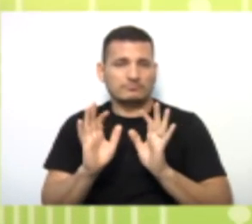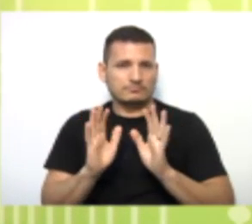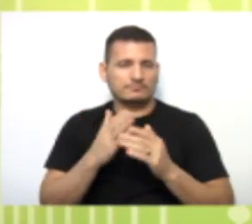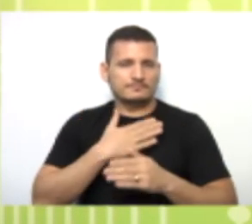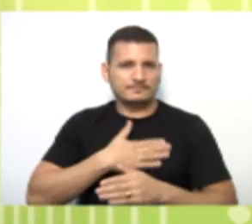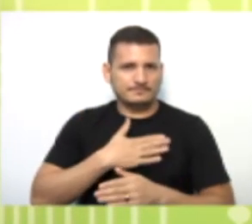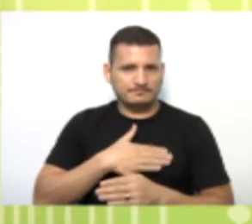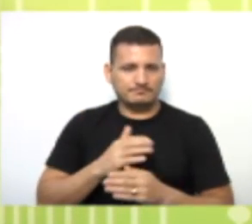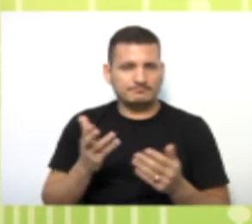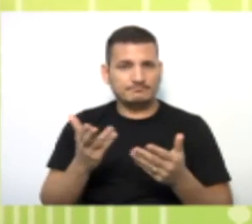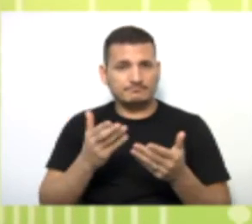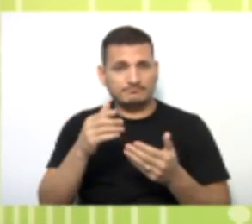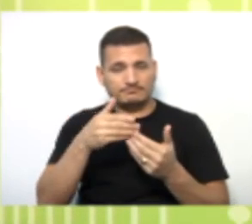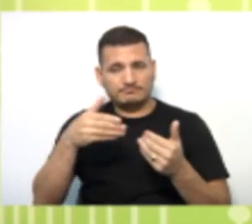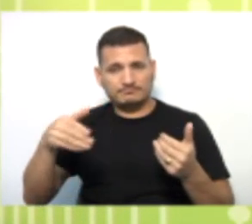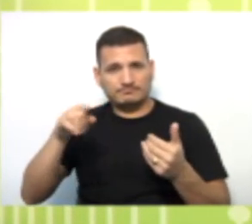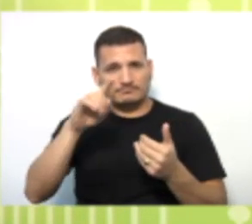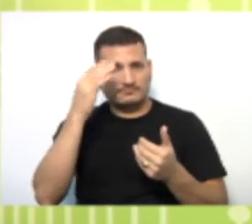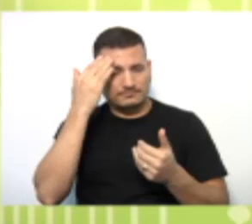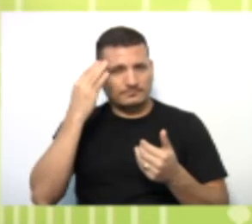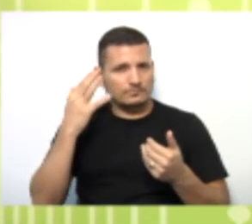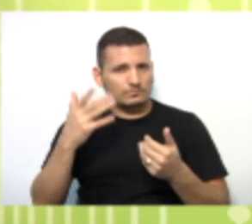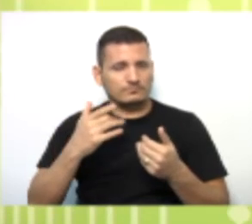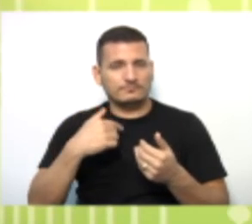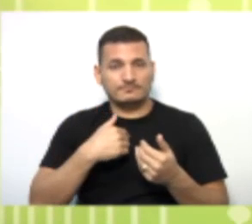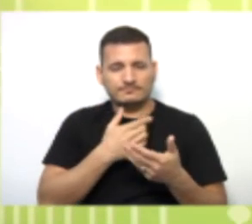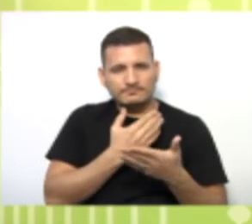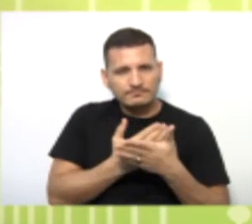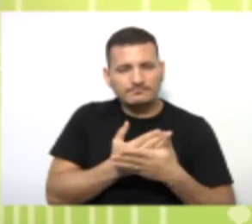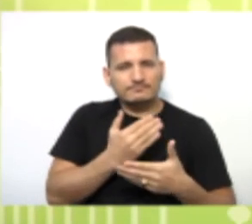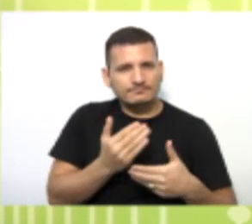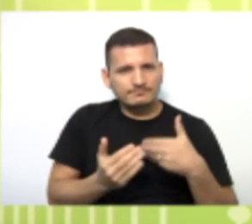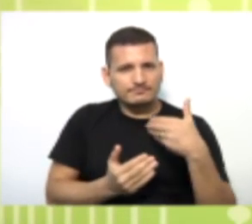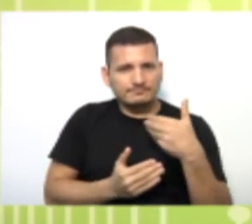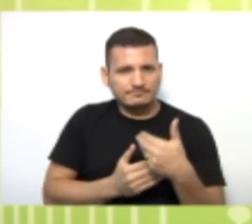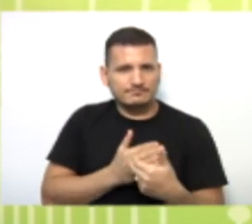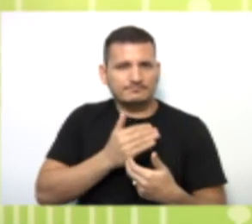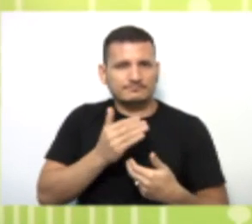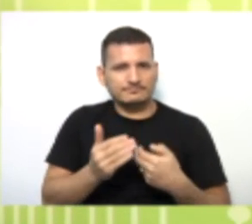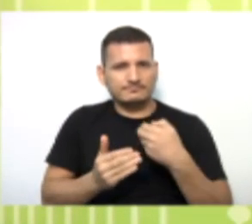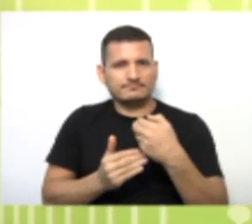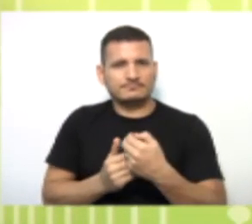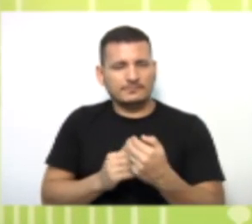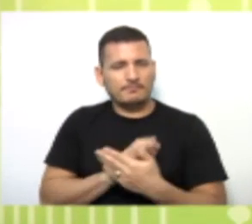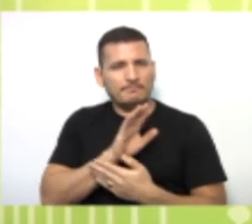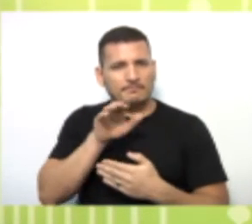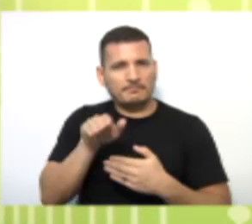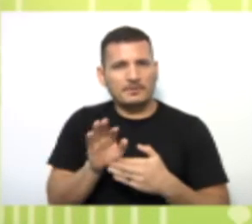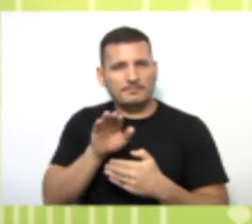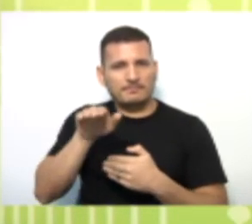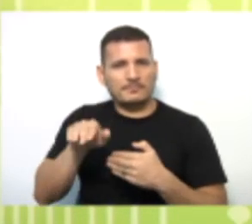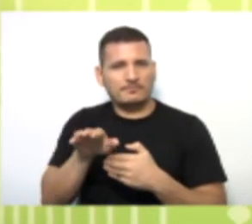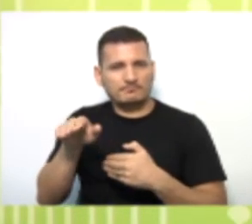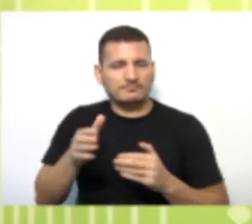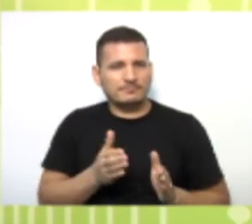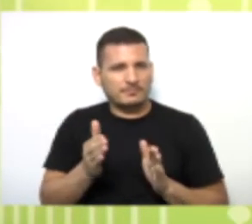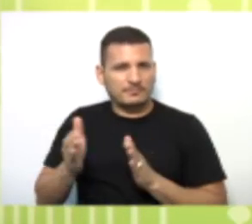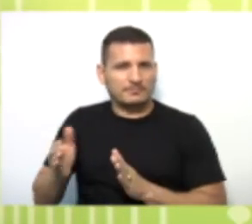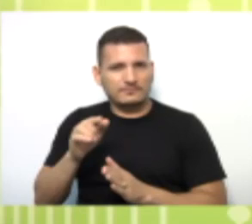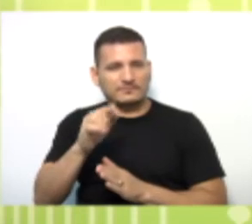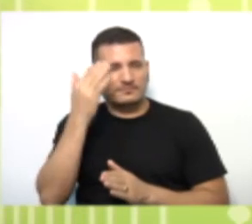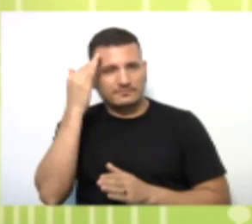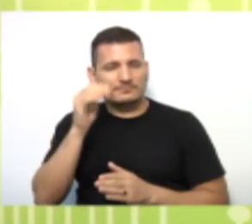bem. E a partir daqui você vai entender tudo. À medida que a gente vai estudando e a gente vai passando de etapas, você vai entendendo o que é cada coisa, o que